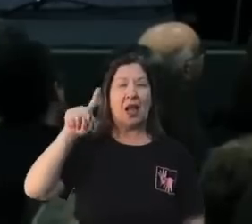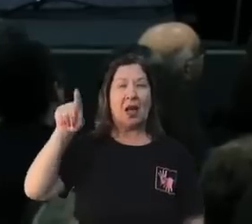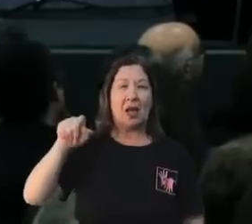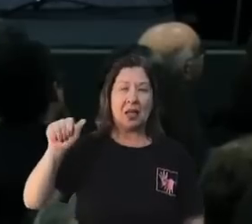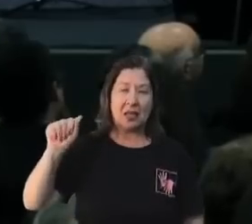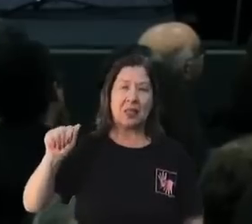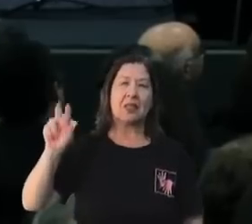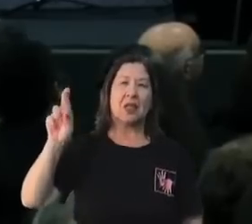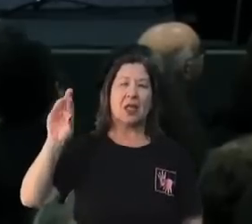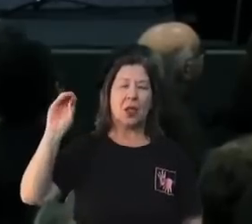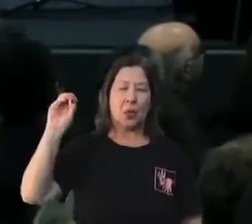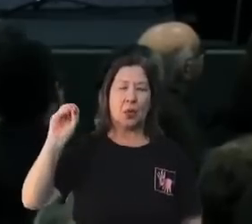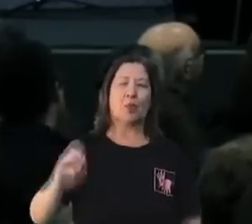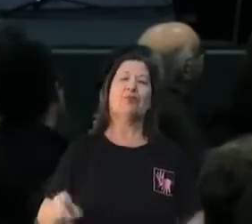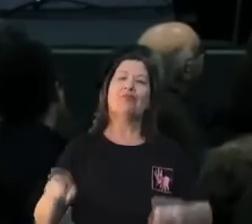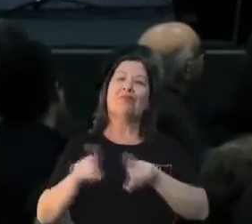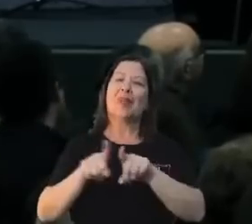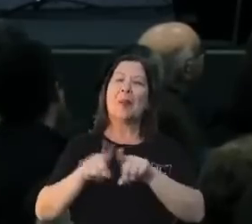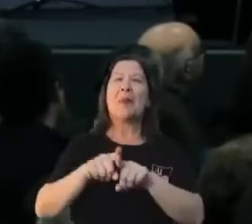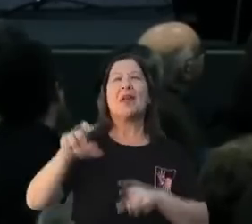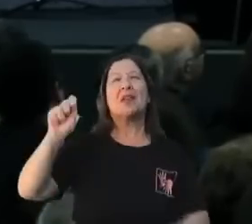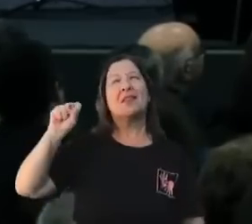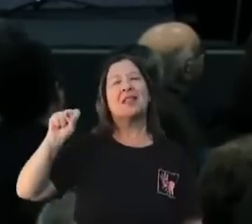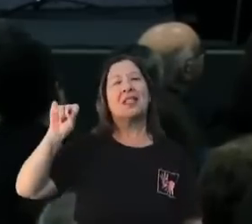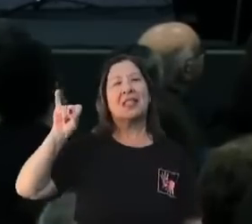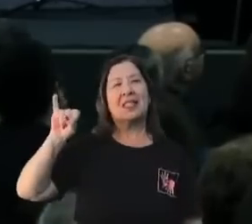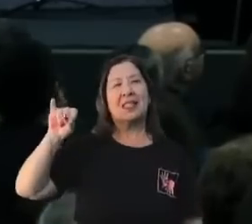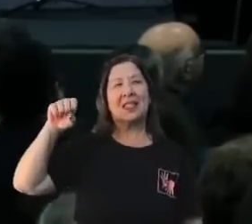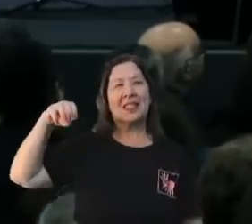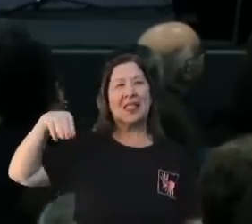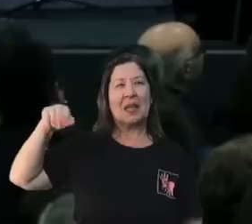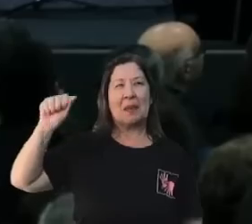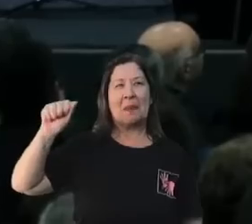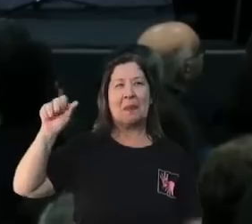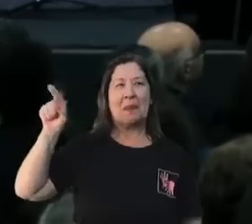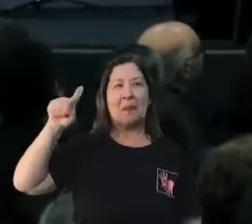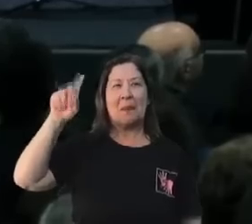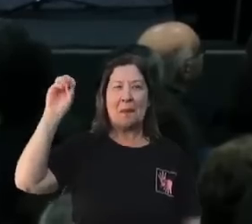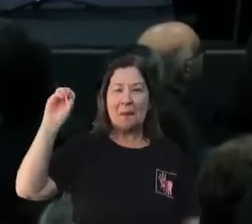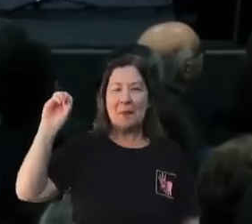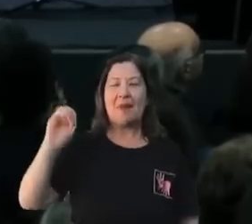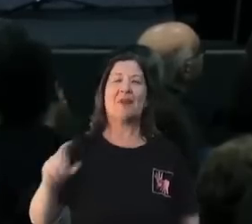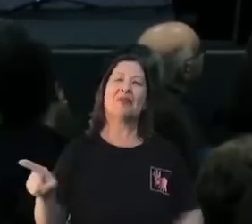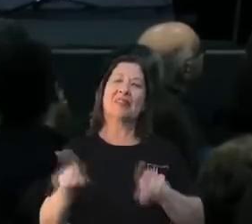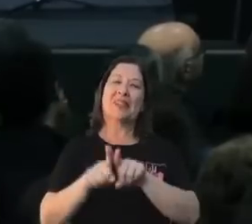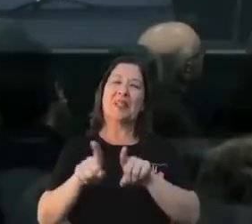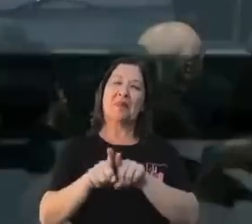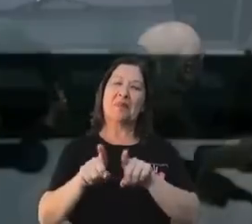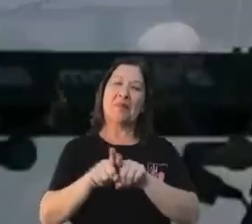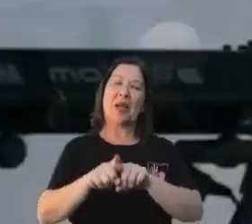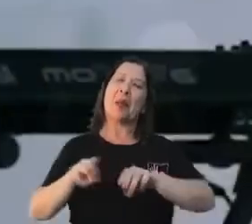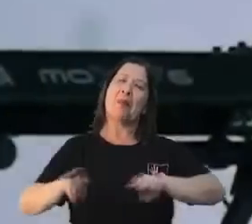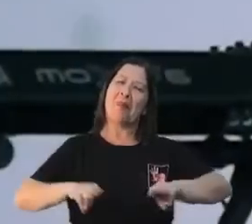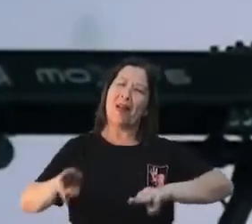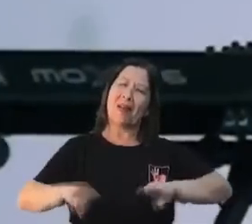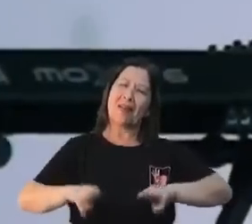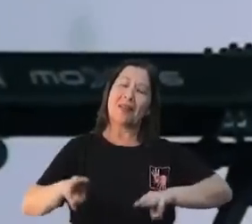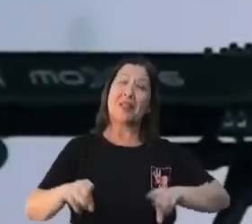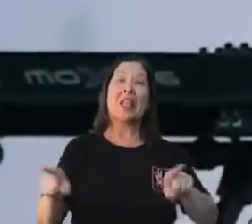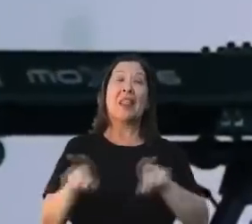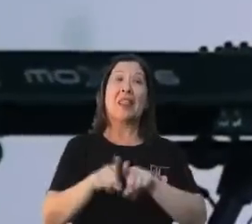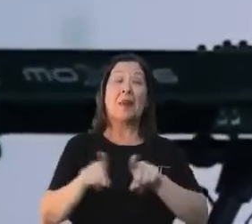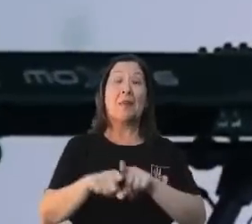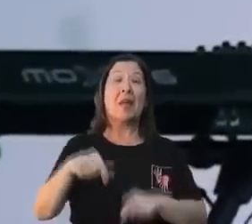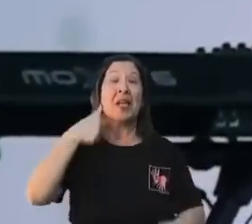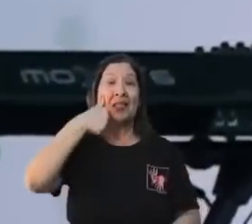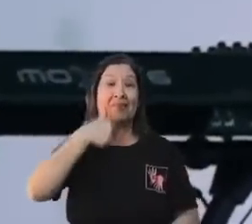Simão, o leproso, está à mesa. Marta está servindo à mesa. E de repente vem Maria,